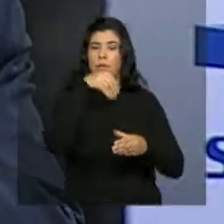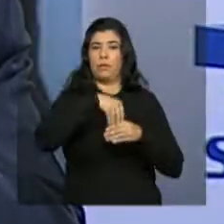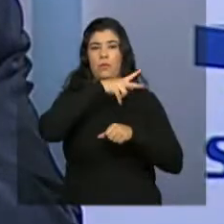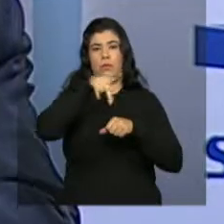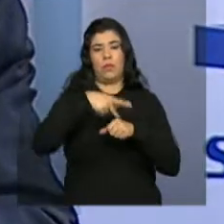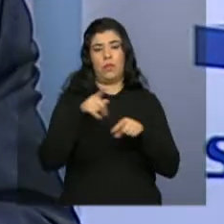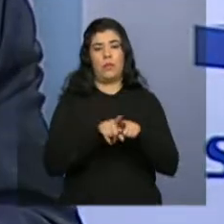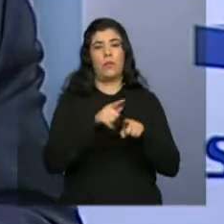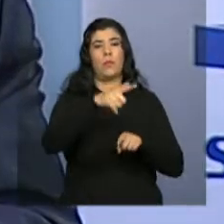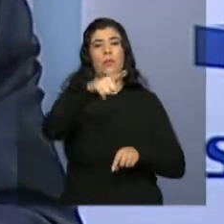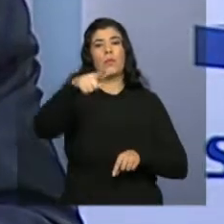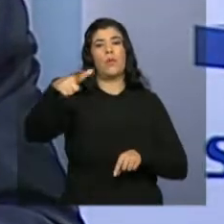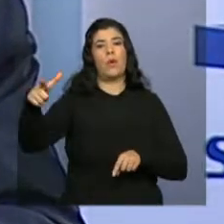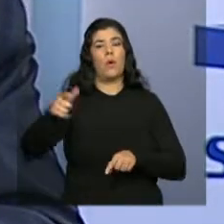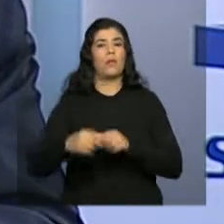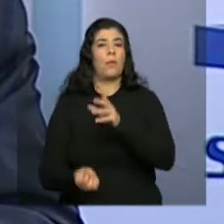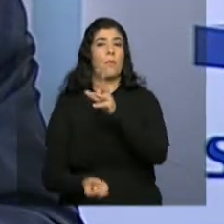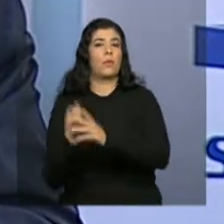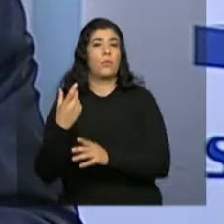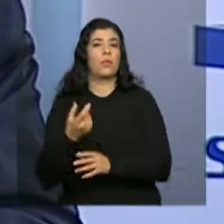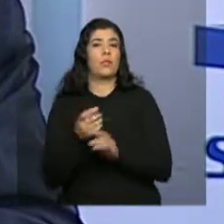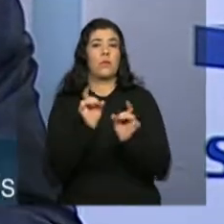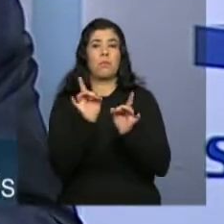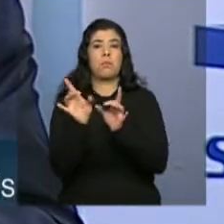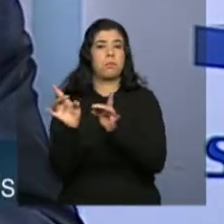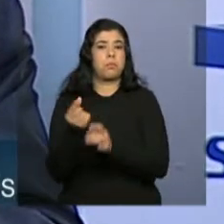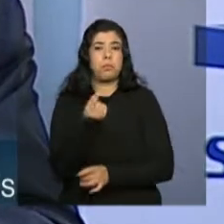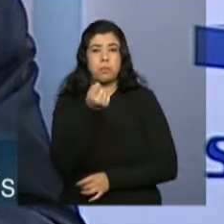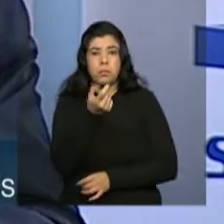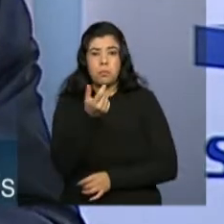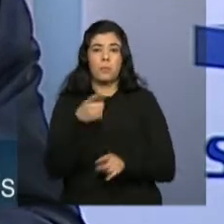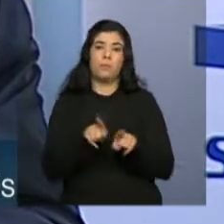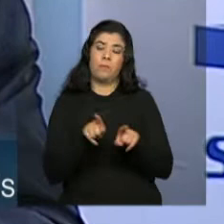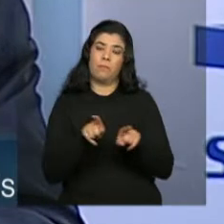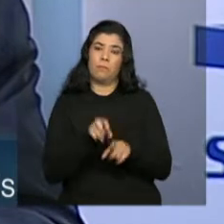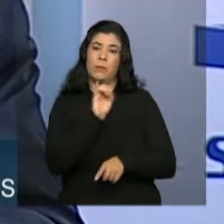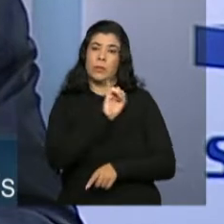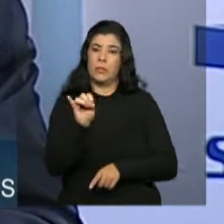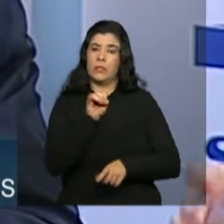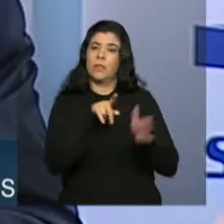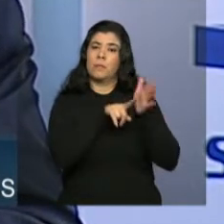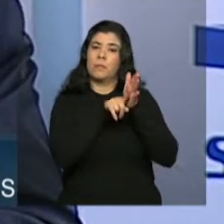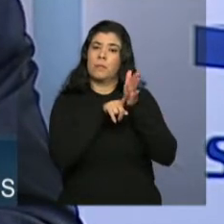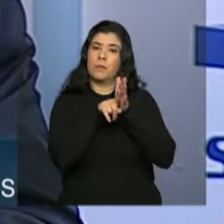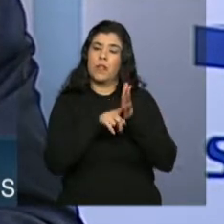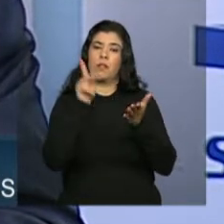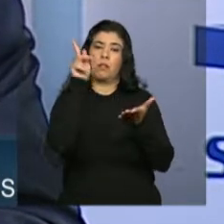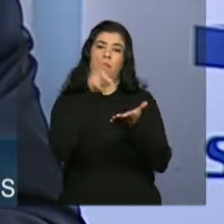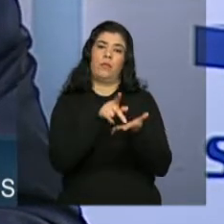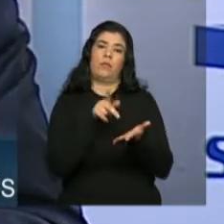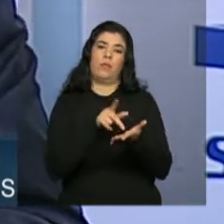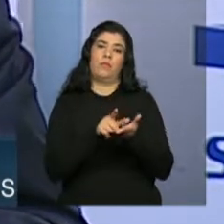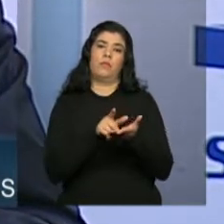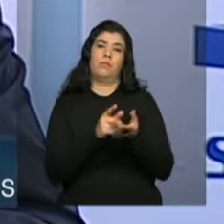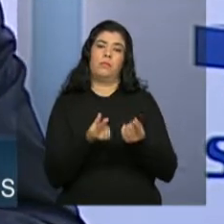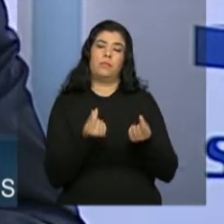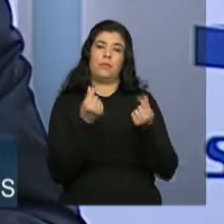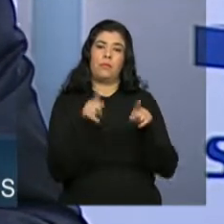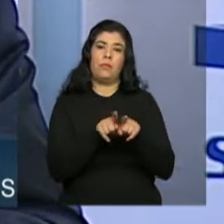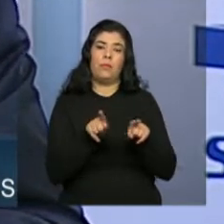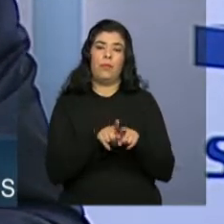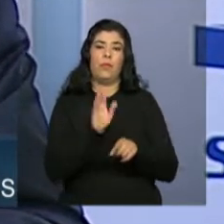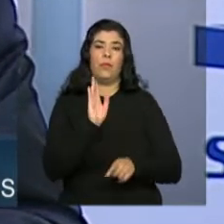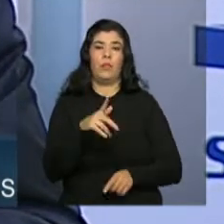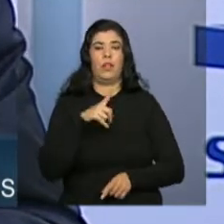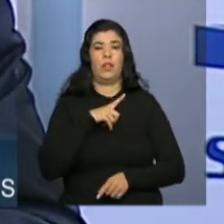como o setor de varejo tão é essa mudança exigia que fizesse fosse realizado essa atualização mas